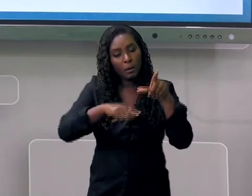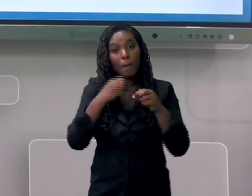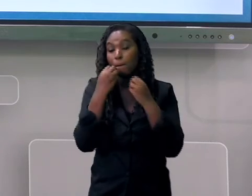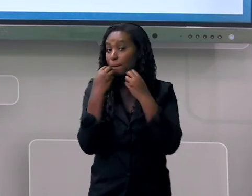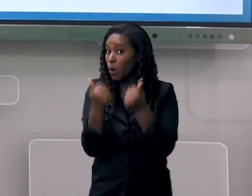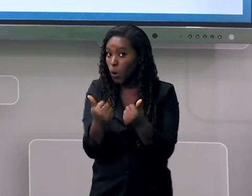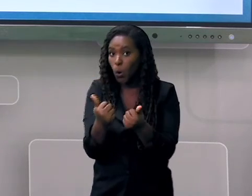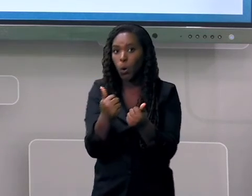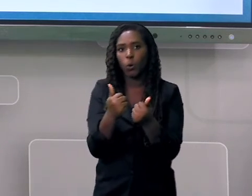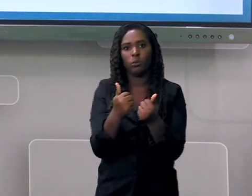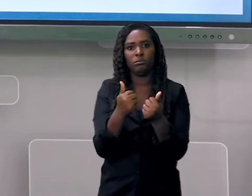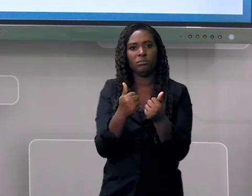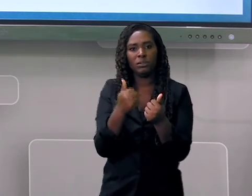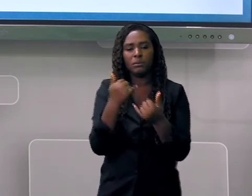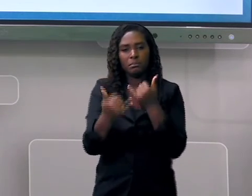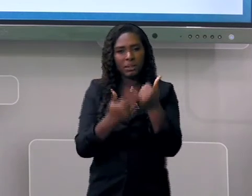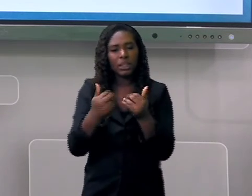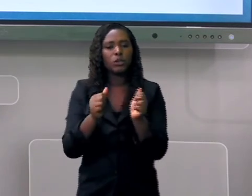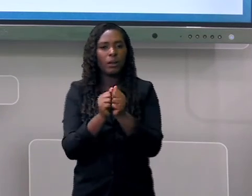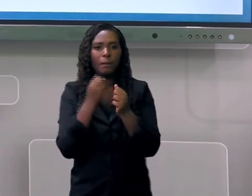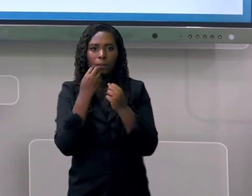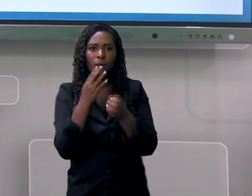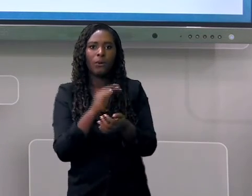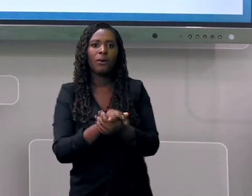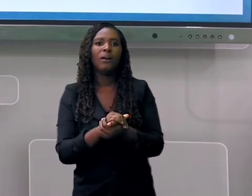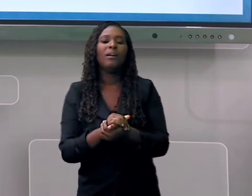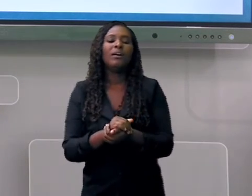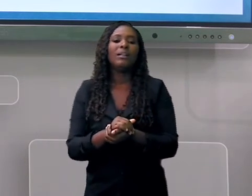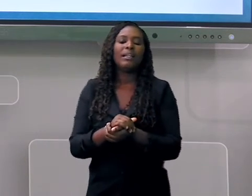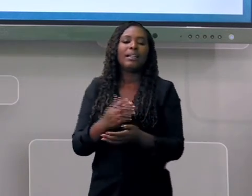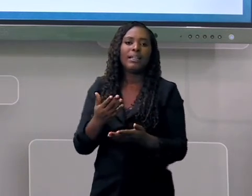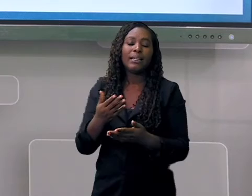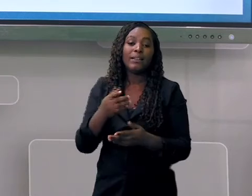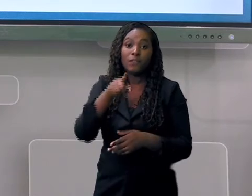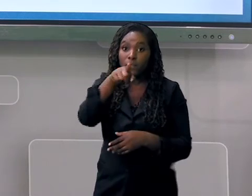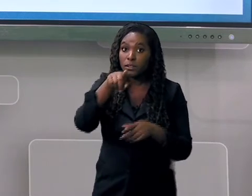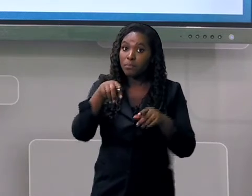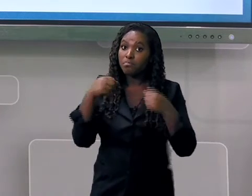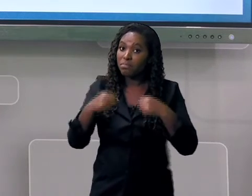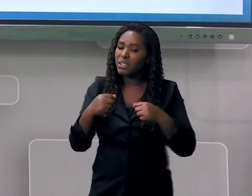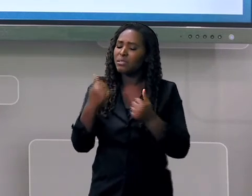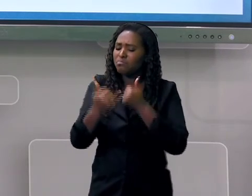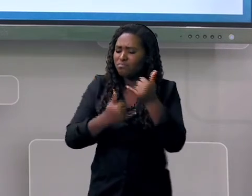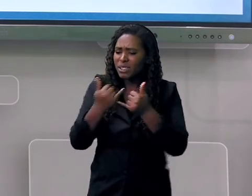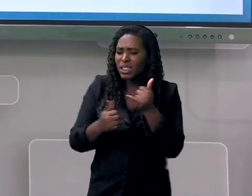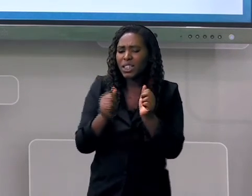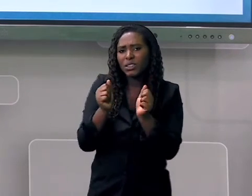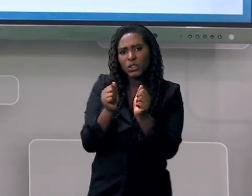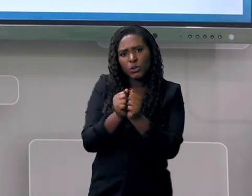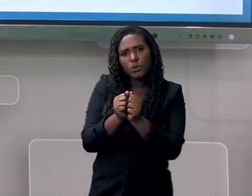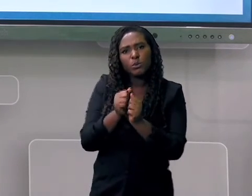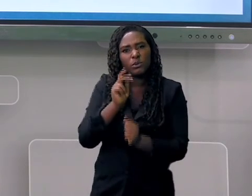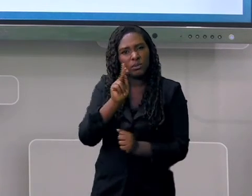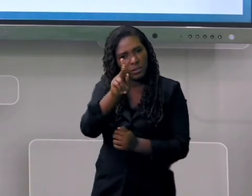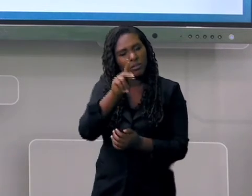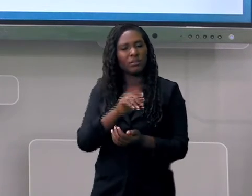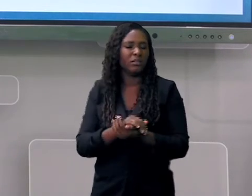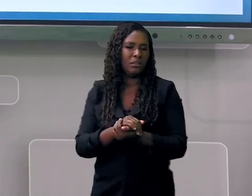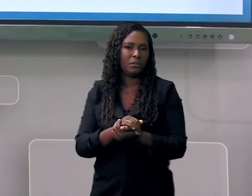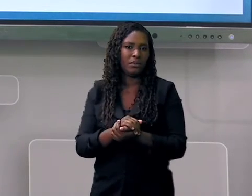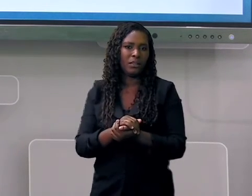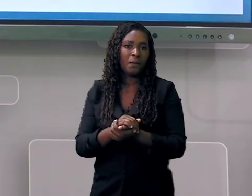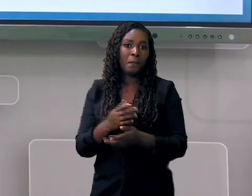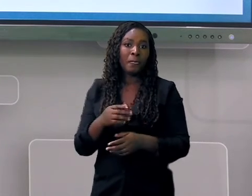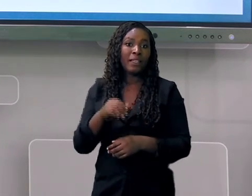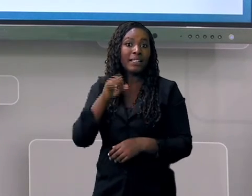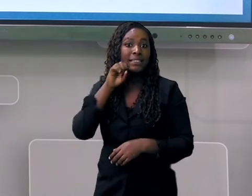estimular a capacidade sensorial. Tenha sempre um tempo para brincarem juntos. Comece aí de algo que seja do